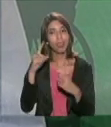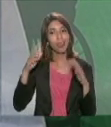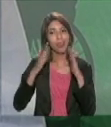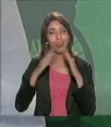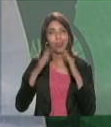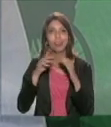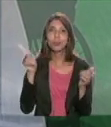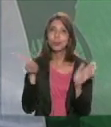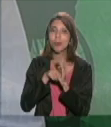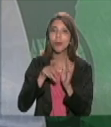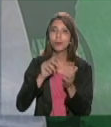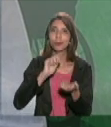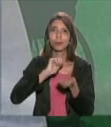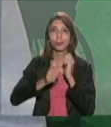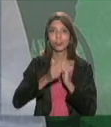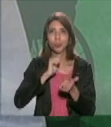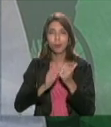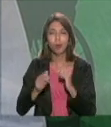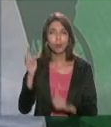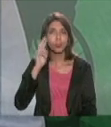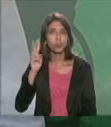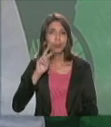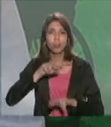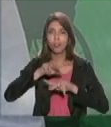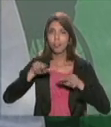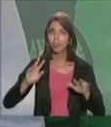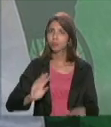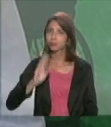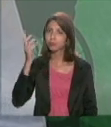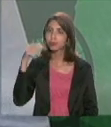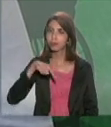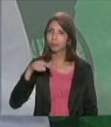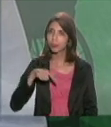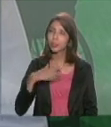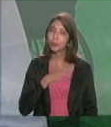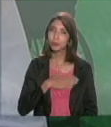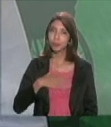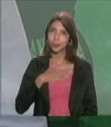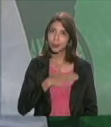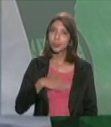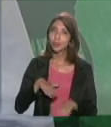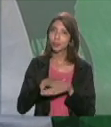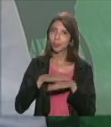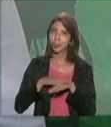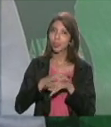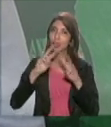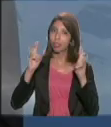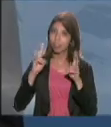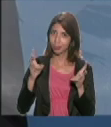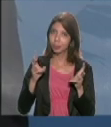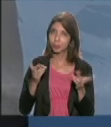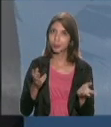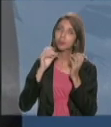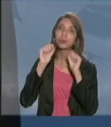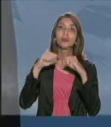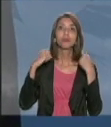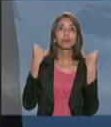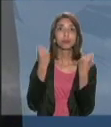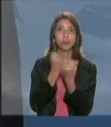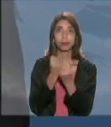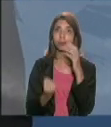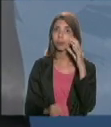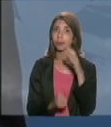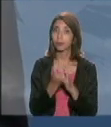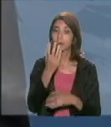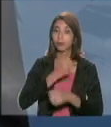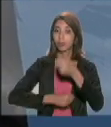né? Afinal de contas, muitas histórias, muitas coisas aconteceram no estádio. Sem dúvida, é um prazer enorme falar sobre o tema. É verdade. Bem, o Maracanã